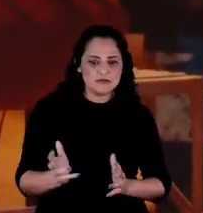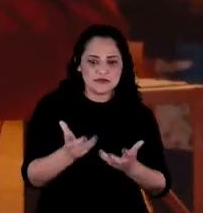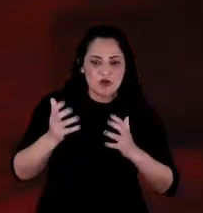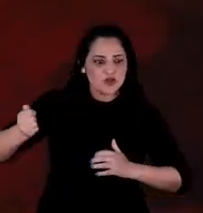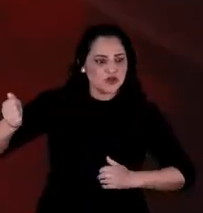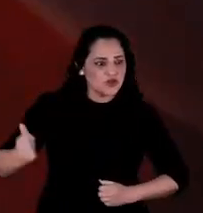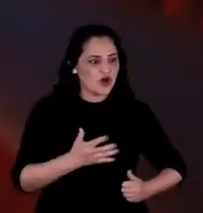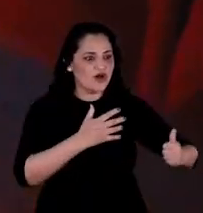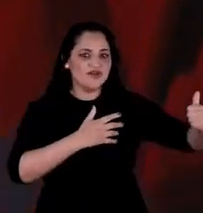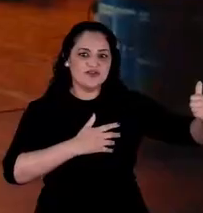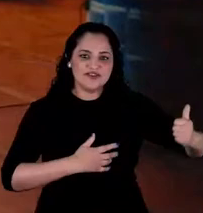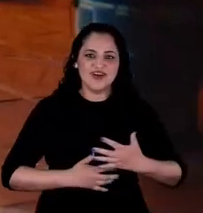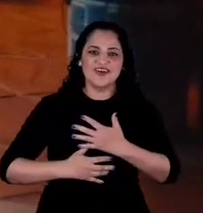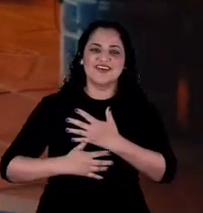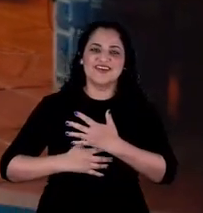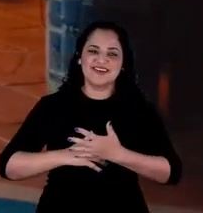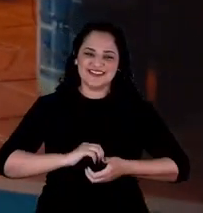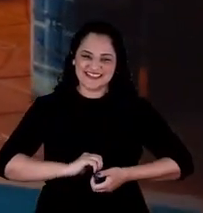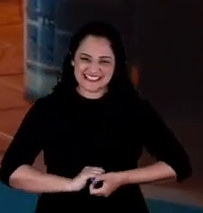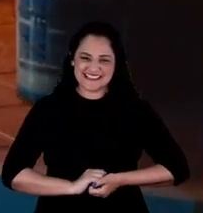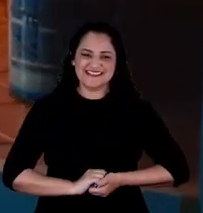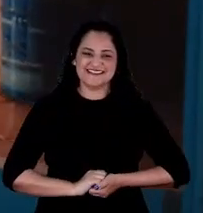promove inovações